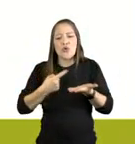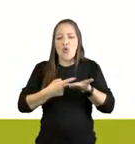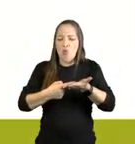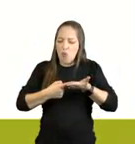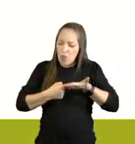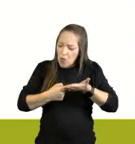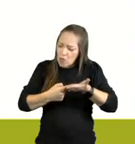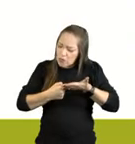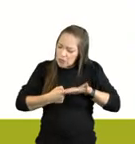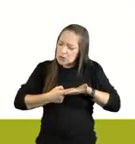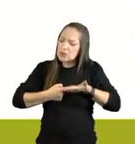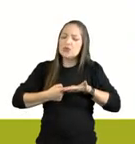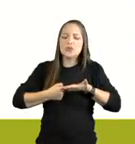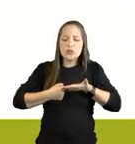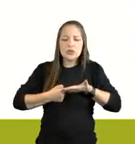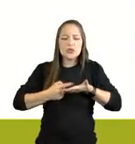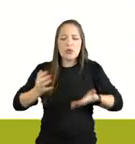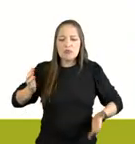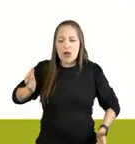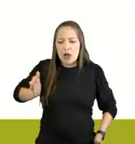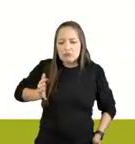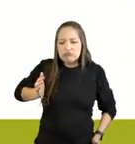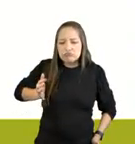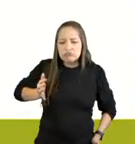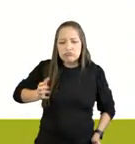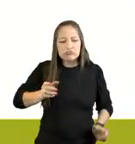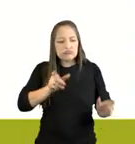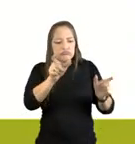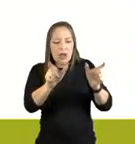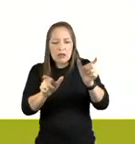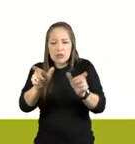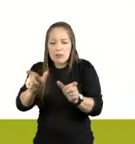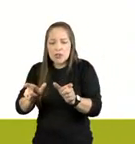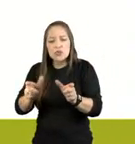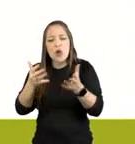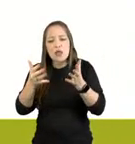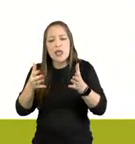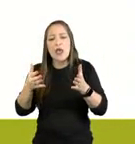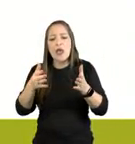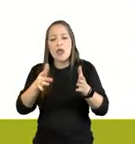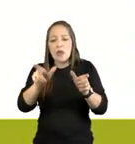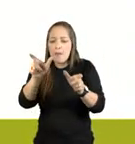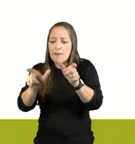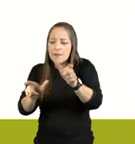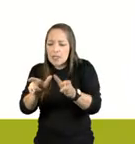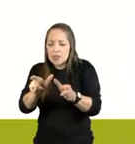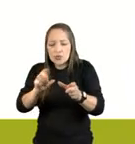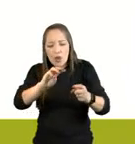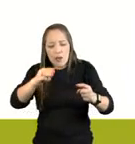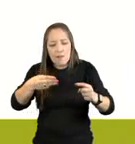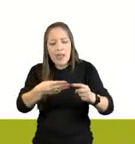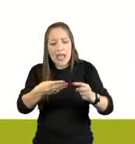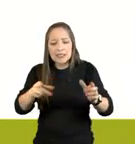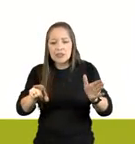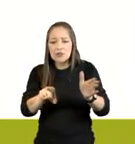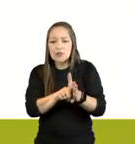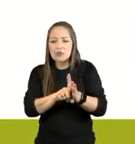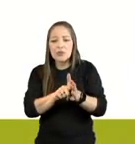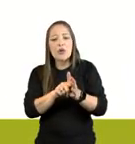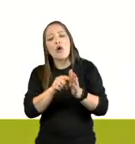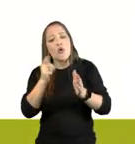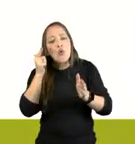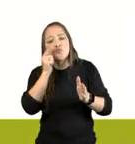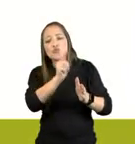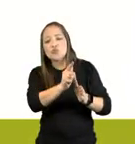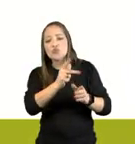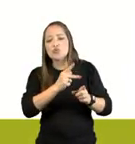comprometidos com o enriquecimento das pessoas e também que elas alcancem as metas delas. Então, eu acho bastante interessante por